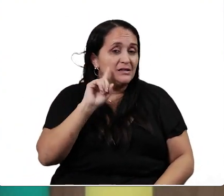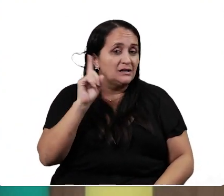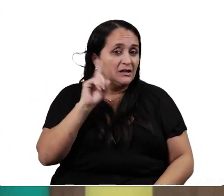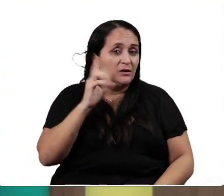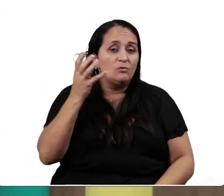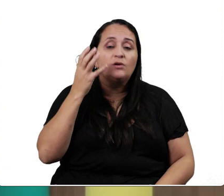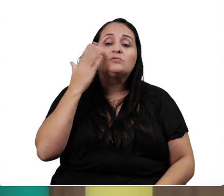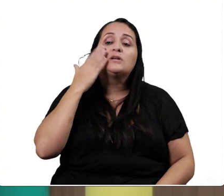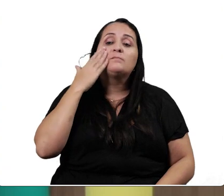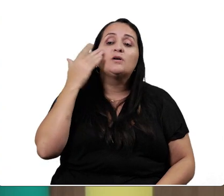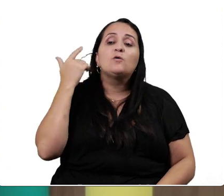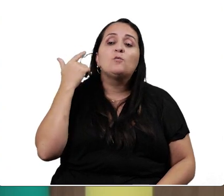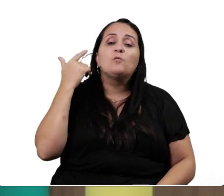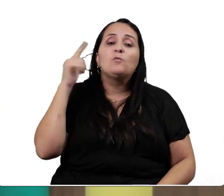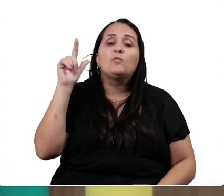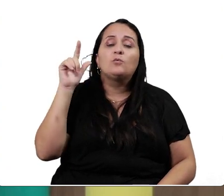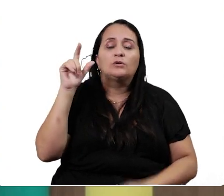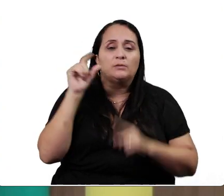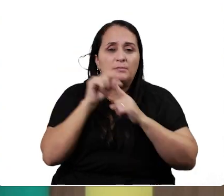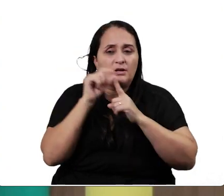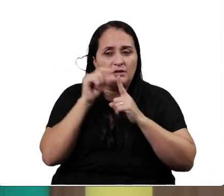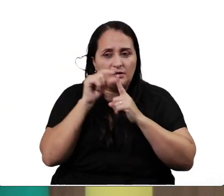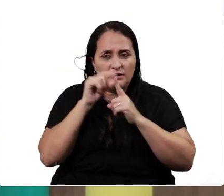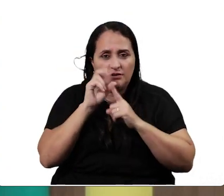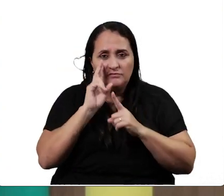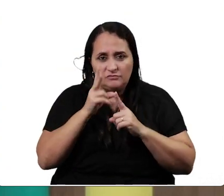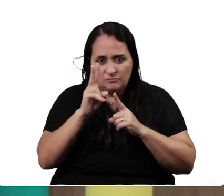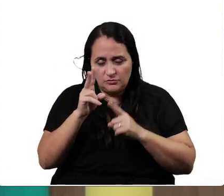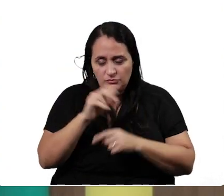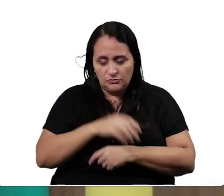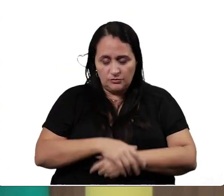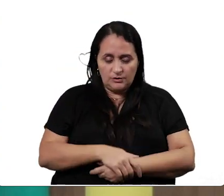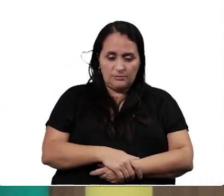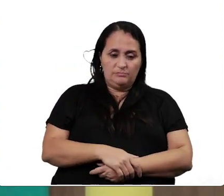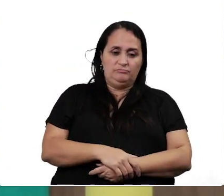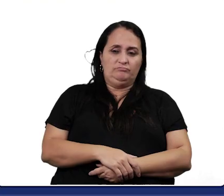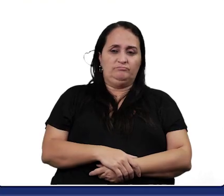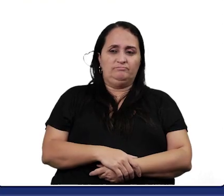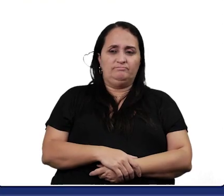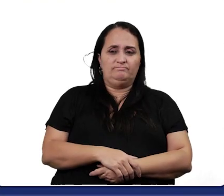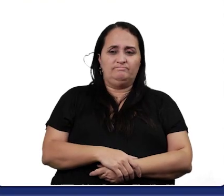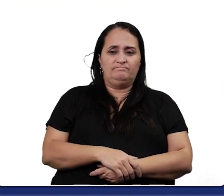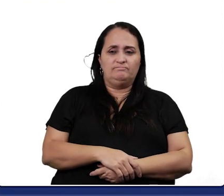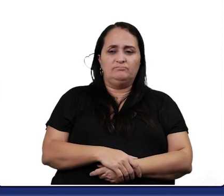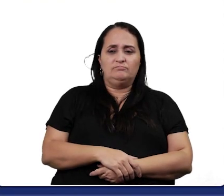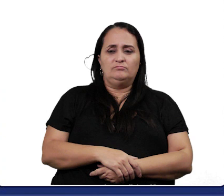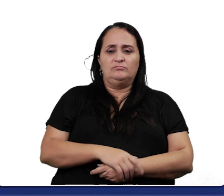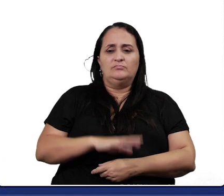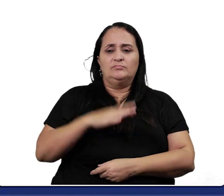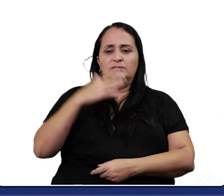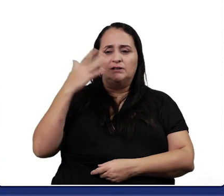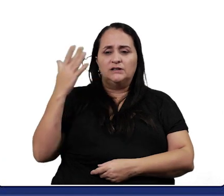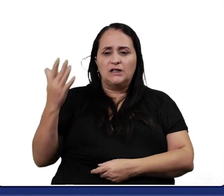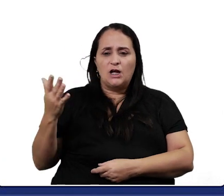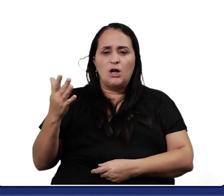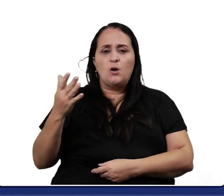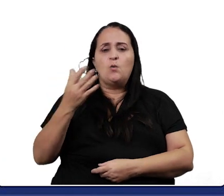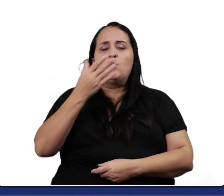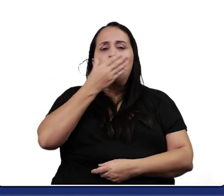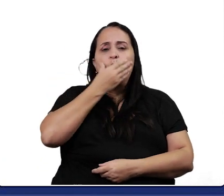a outra vez que aparece a palavra rival. Então, vamos continuar. Como o